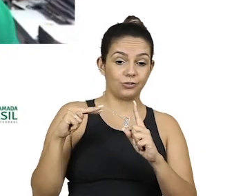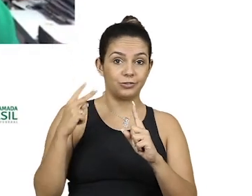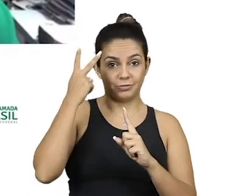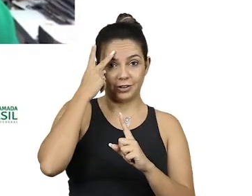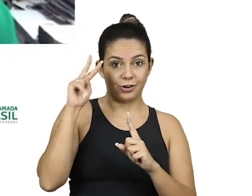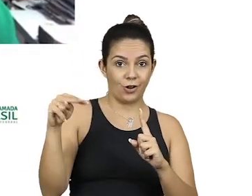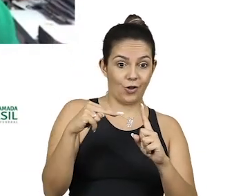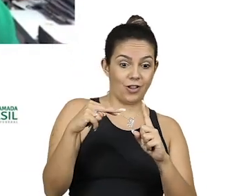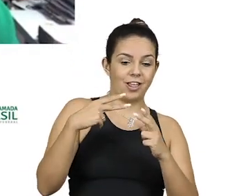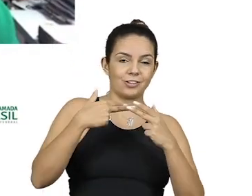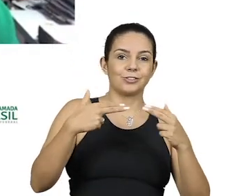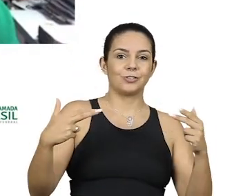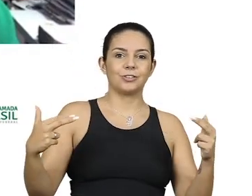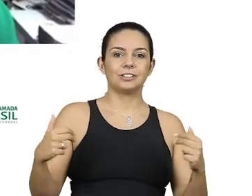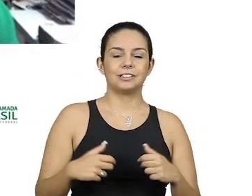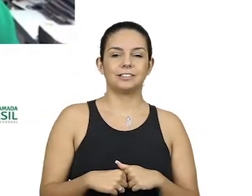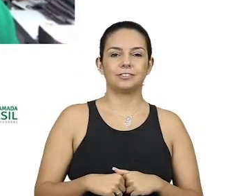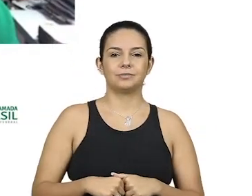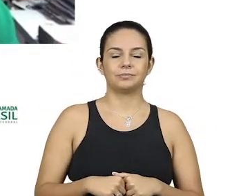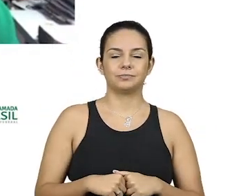coisas.